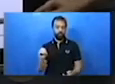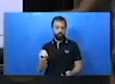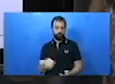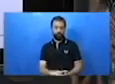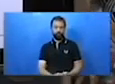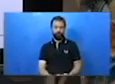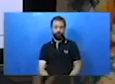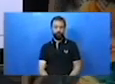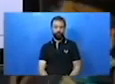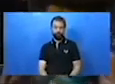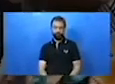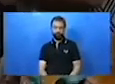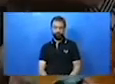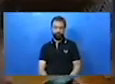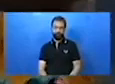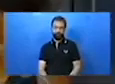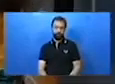eu multiplico pelo de cima.